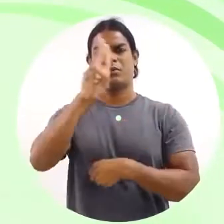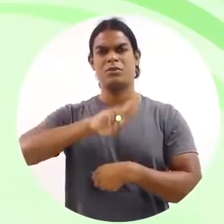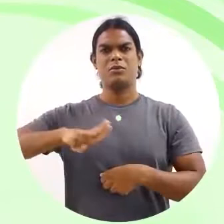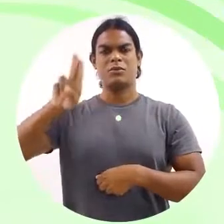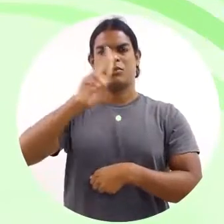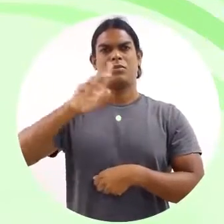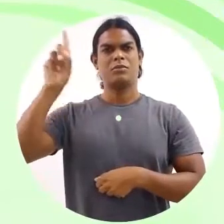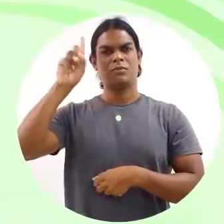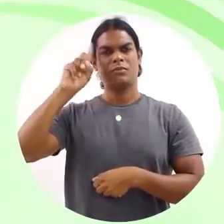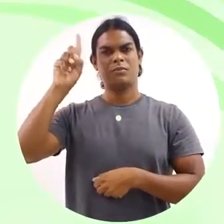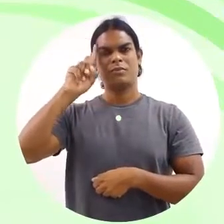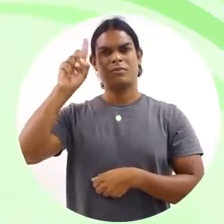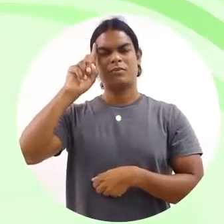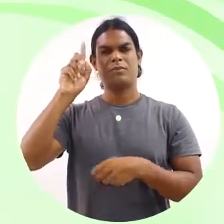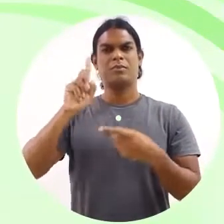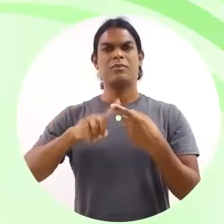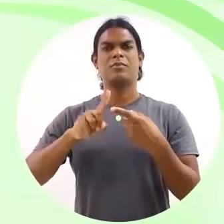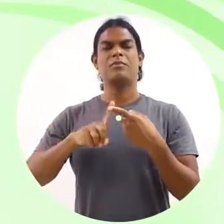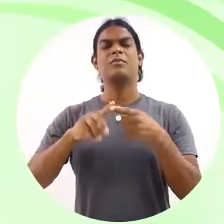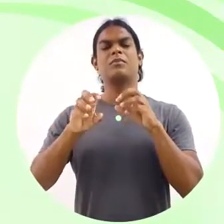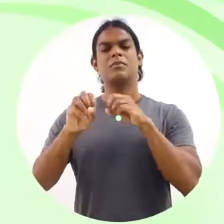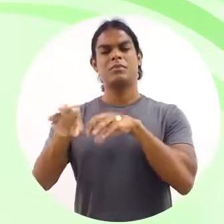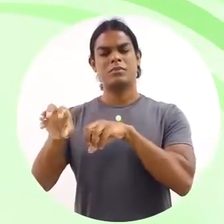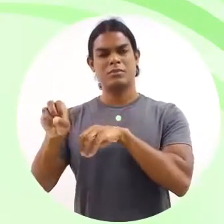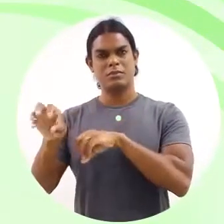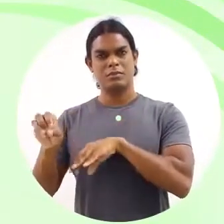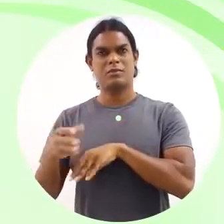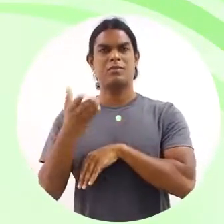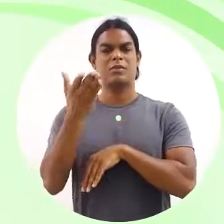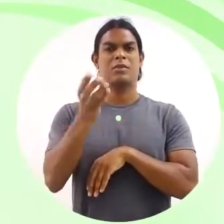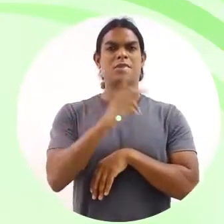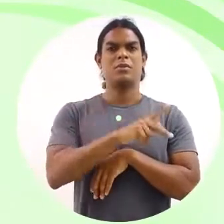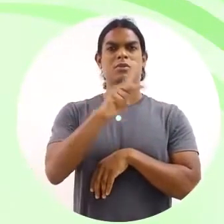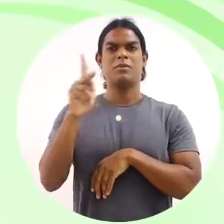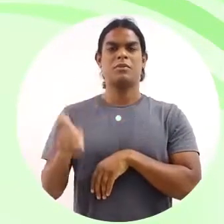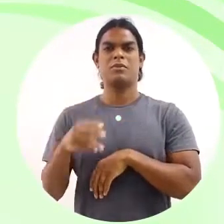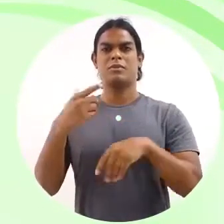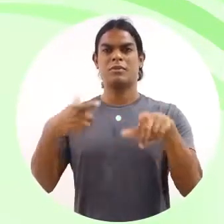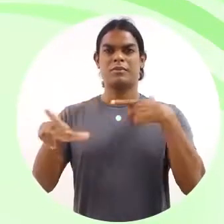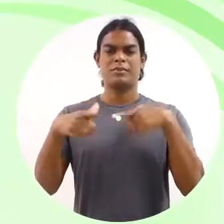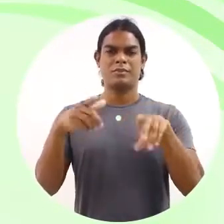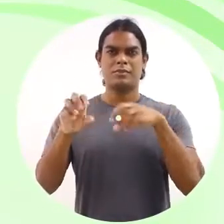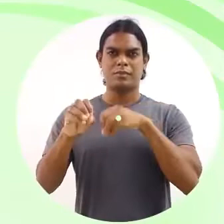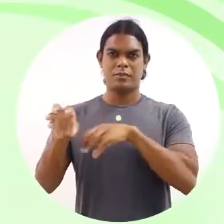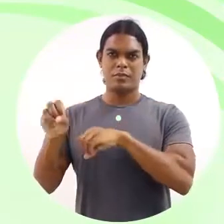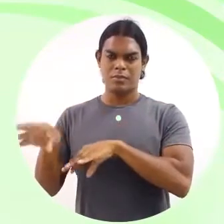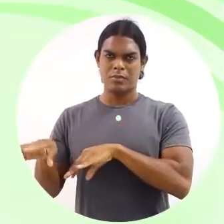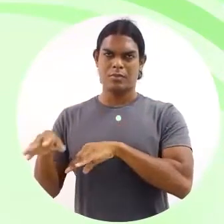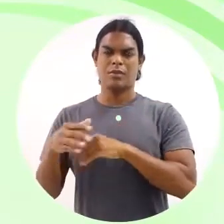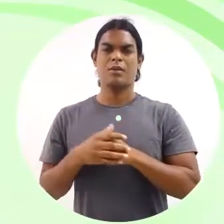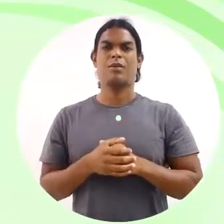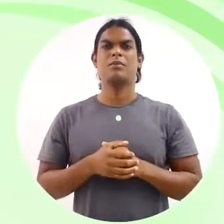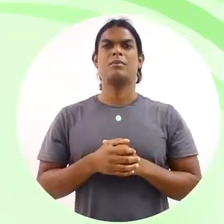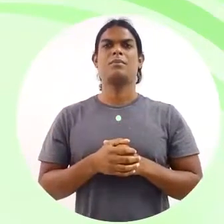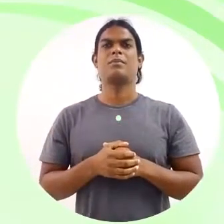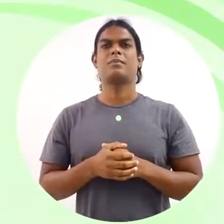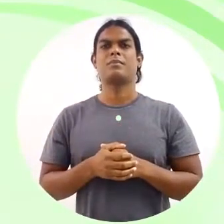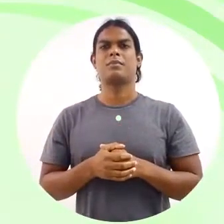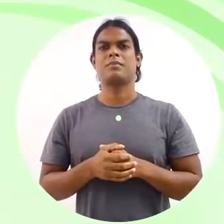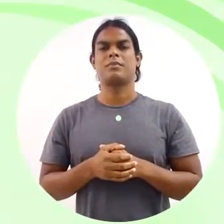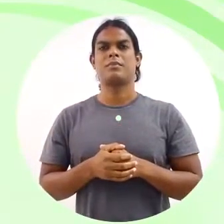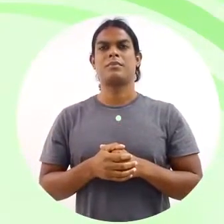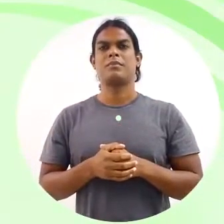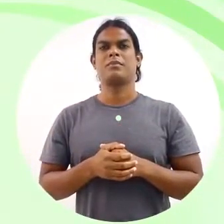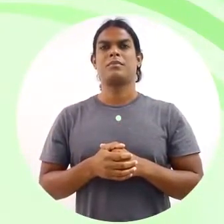dia e também no contexto educacional, para quem é professor ou trabalha com educação. Vejamos aqui